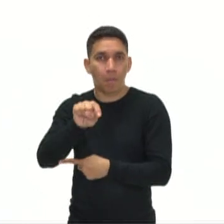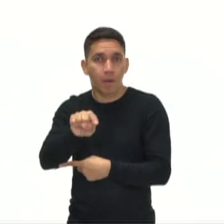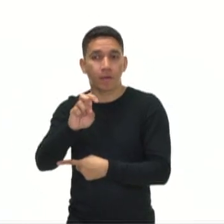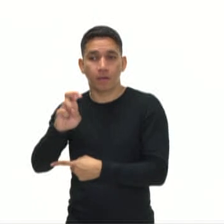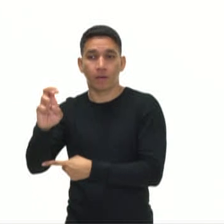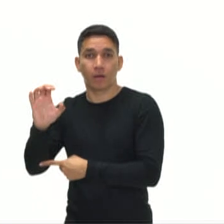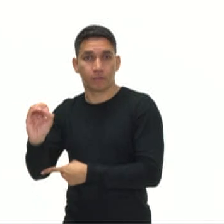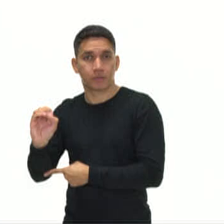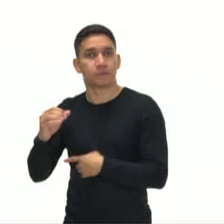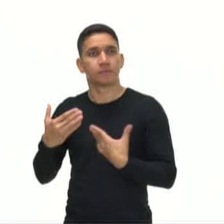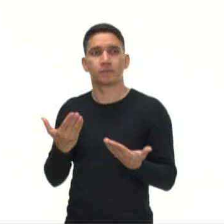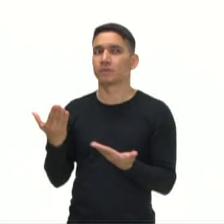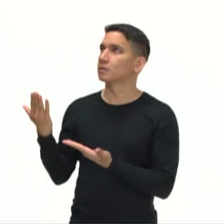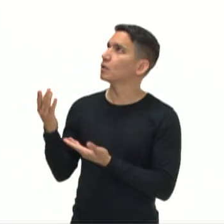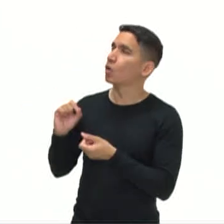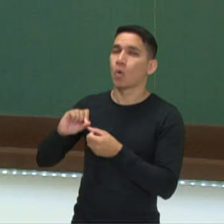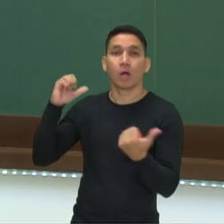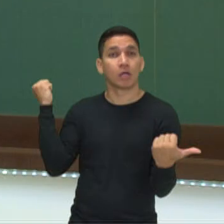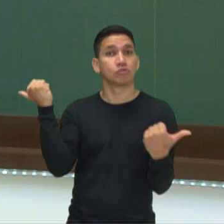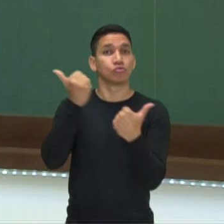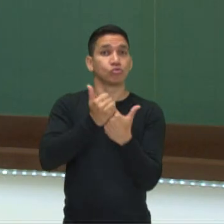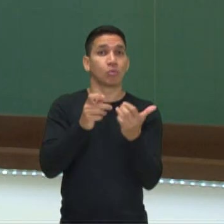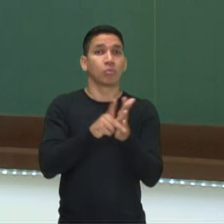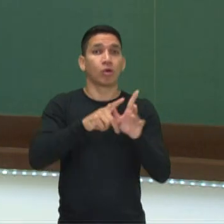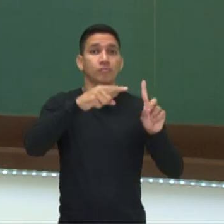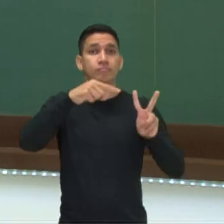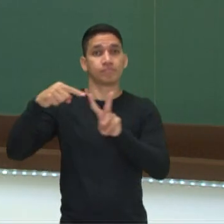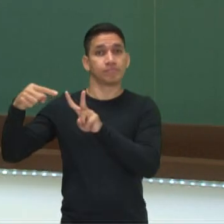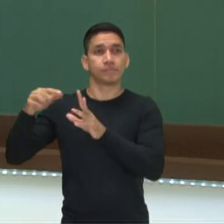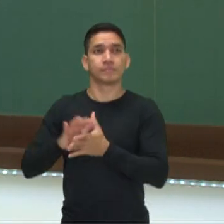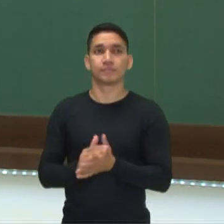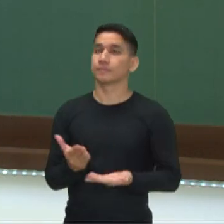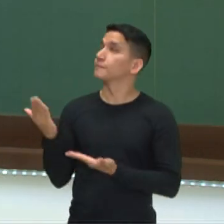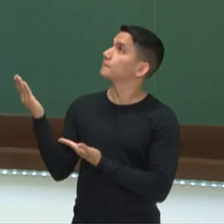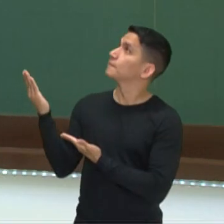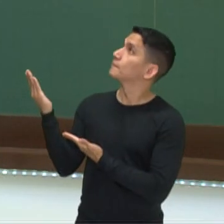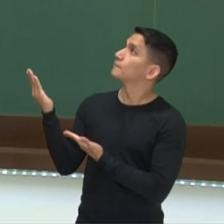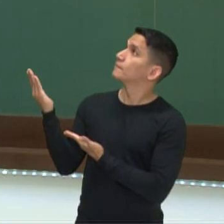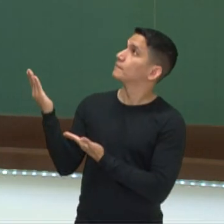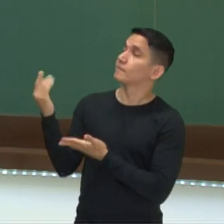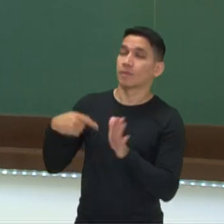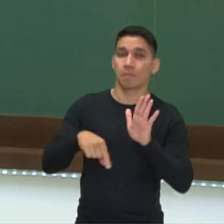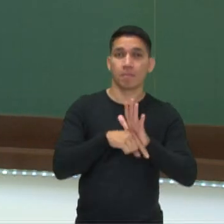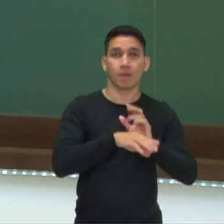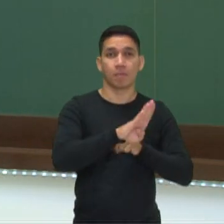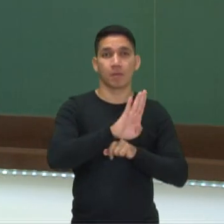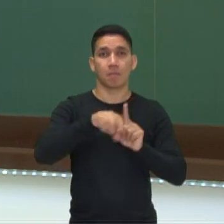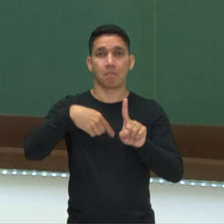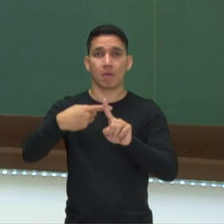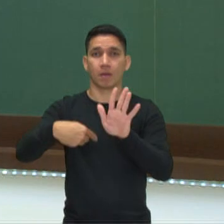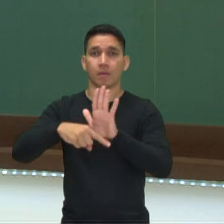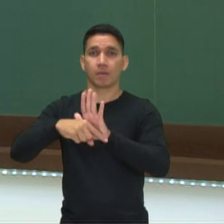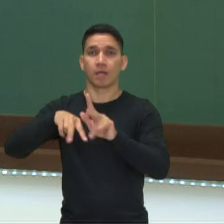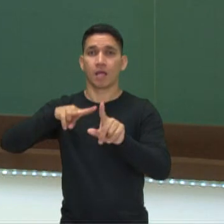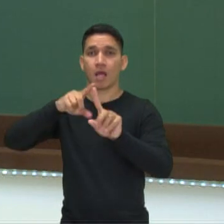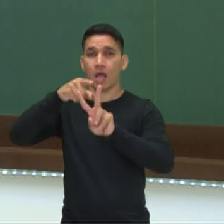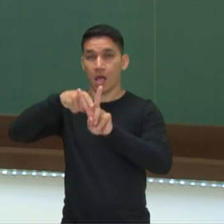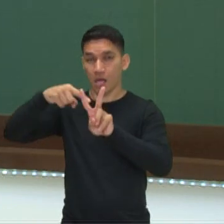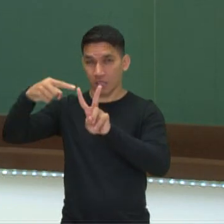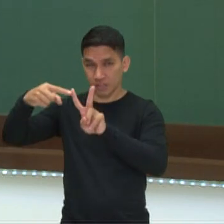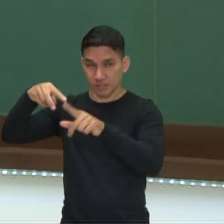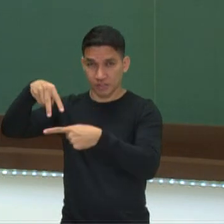8.850. E agora, substitui na fórmula de Bhaskara, que é essa aqui, ó. Menos B, mais ou menos raiz de delta sobre